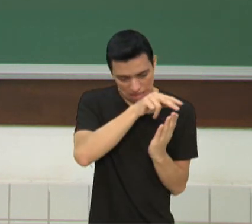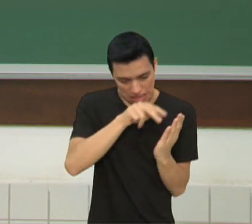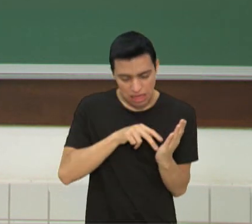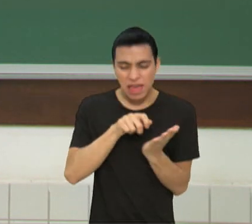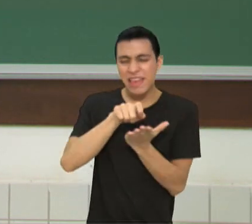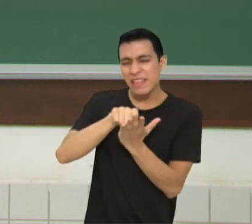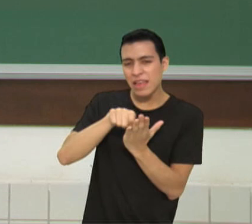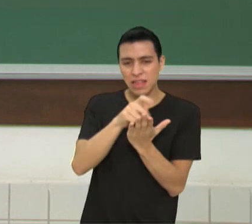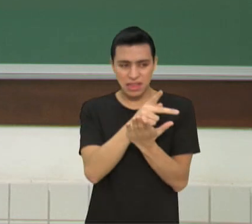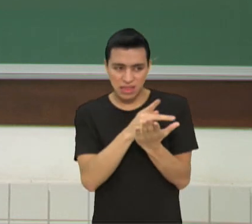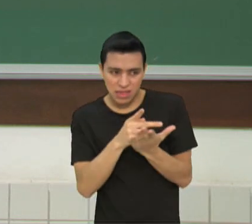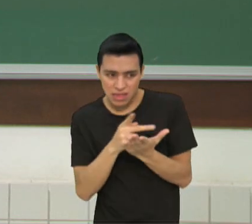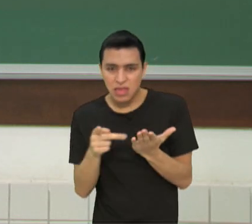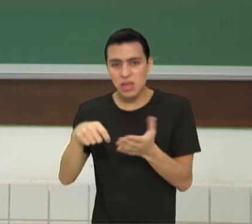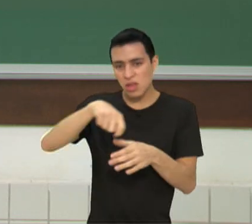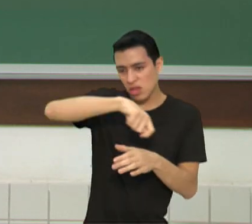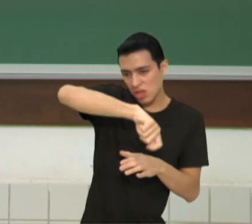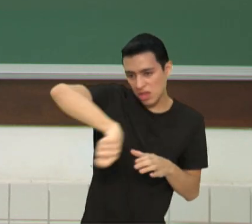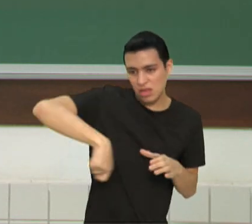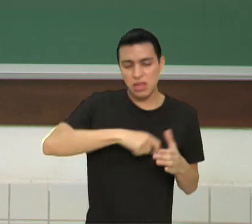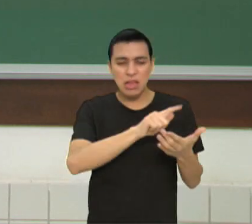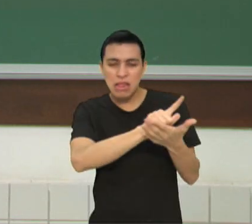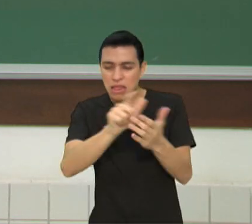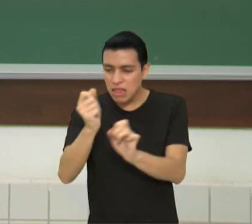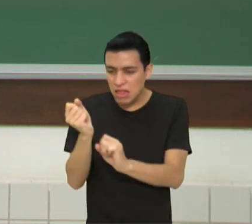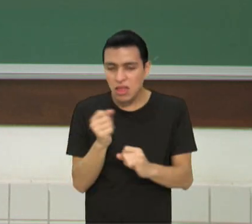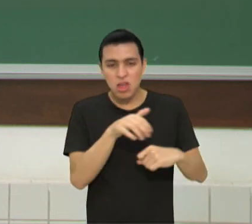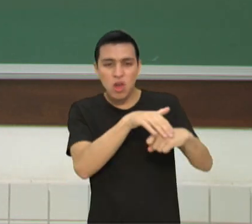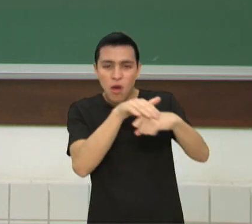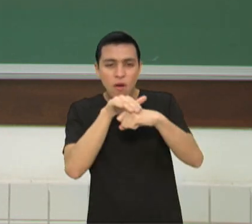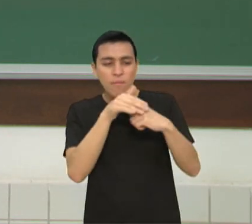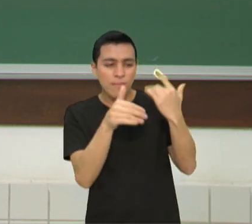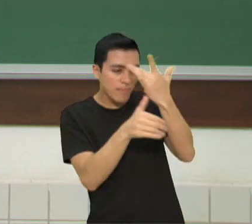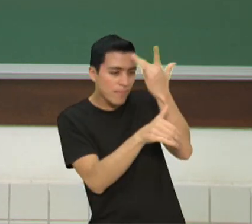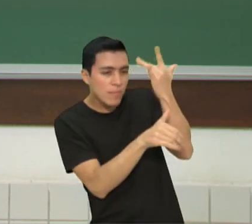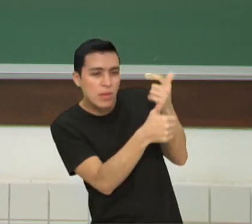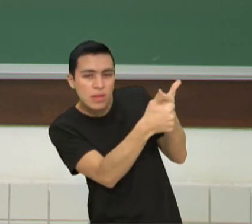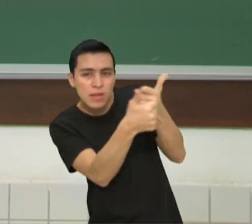escreva, desenhe, cozinhe, limpe, converse com quem está com